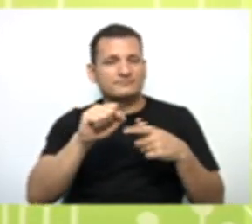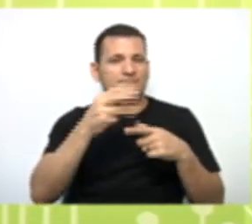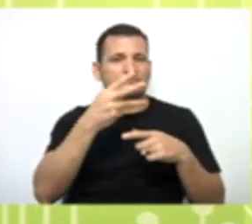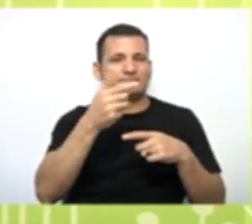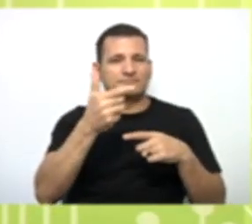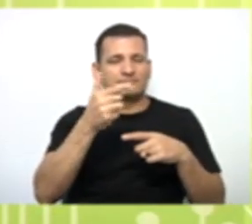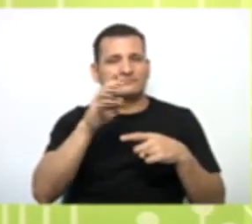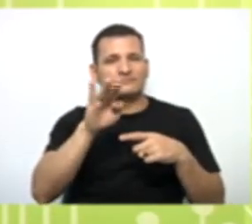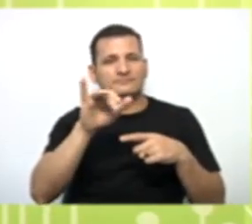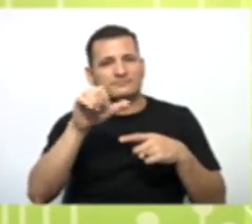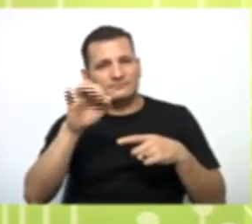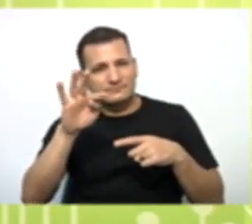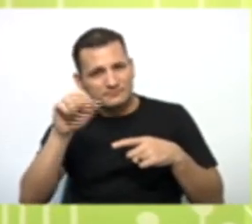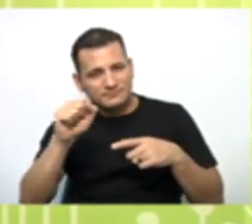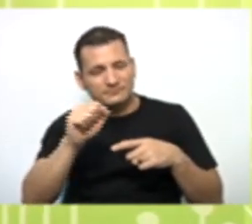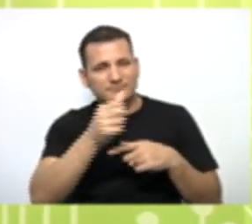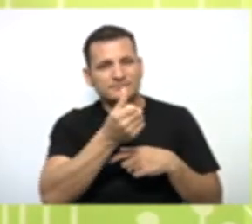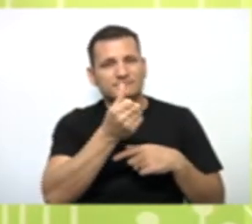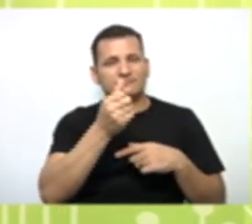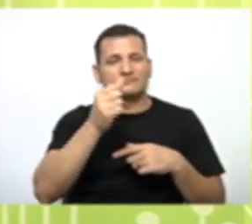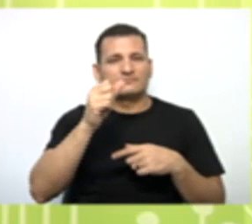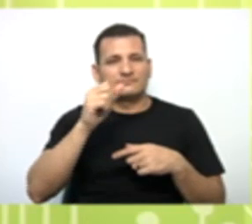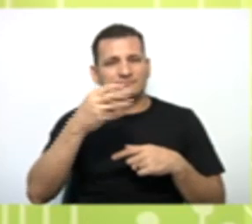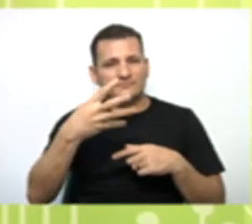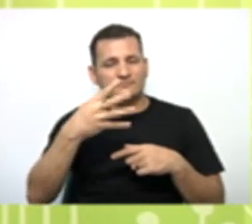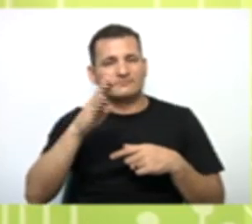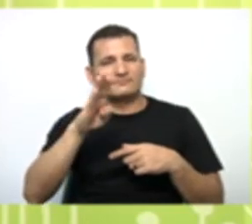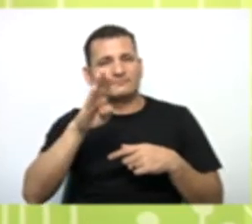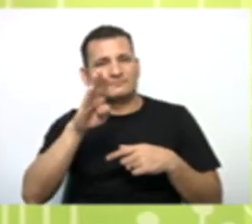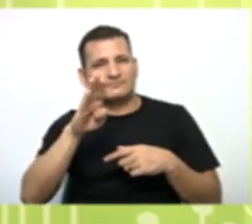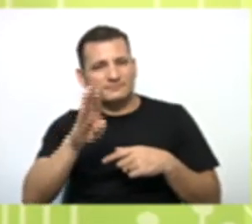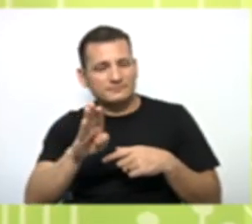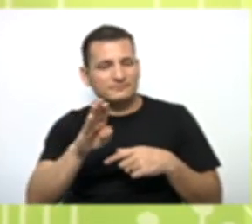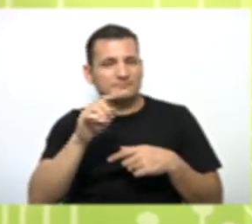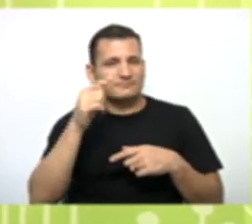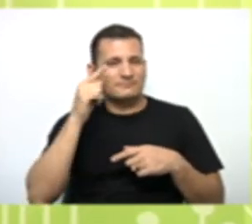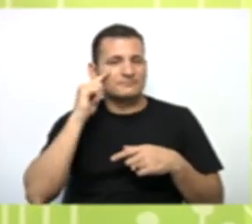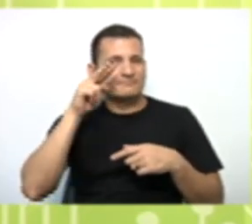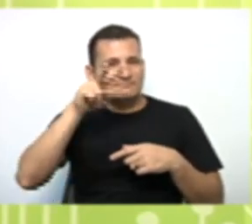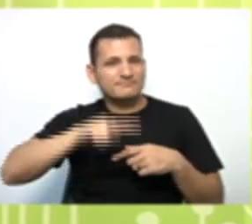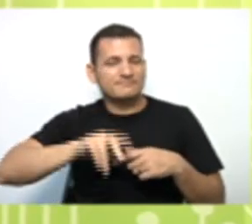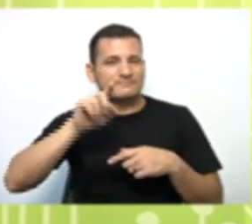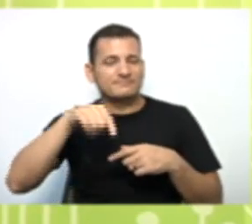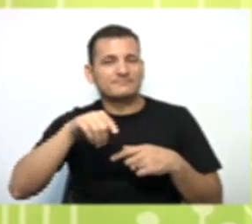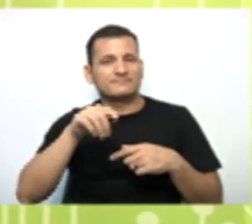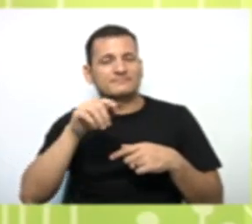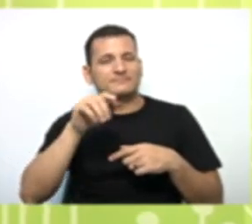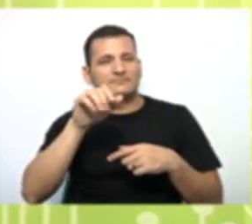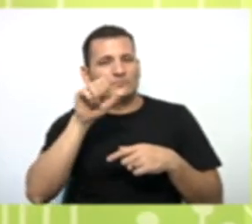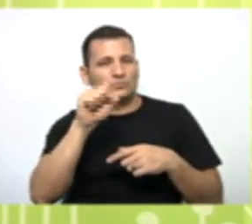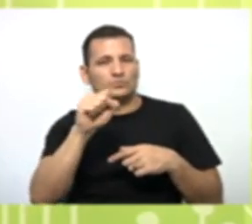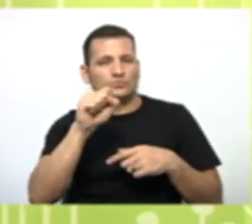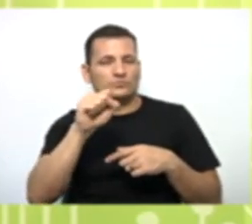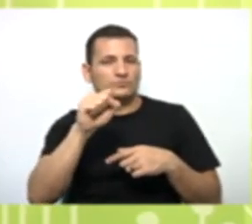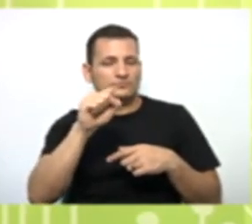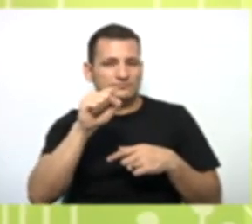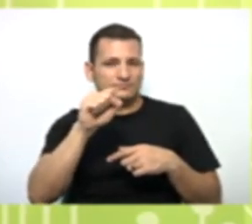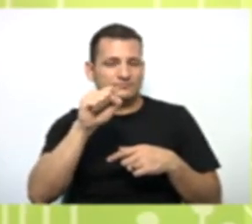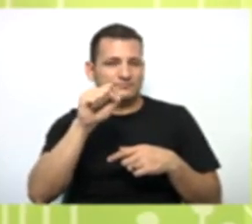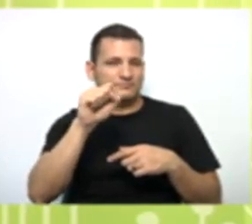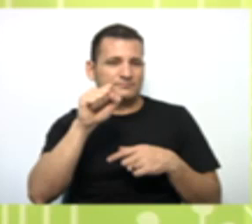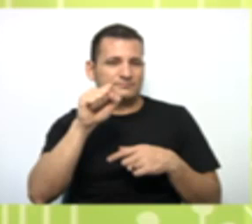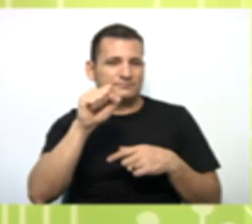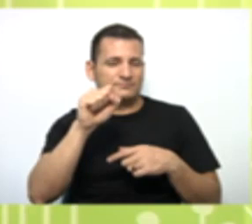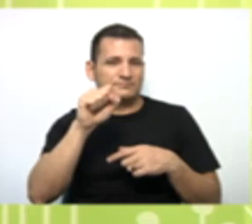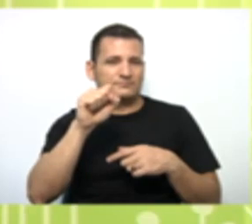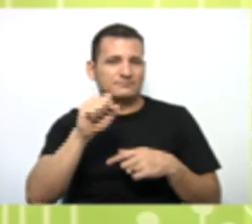32 bits, 64 bits. Você vê que são múltiplos de 8. É bem diferente, né?